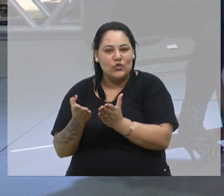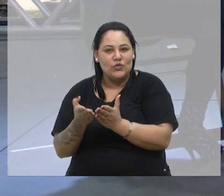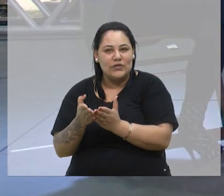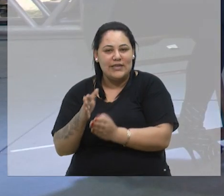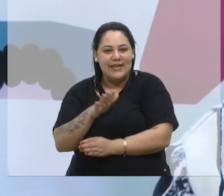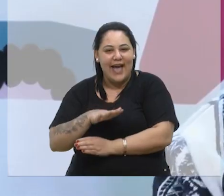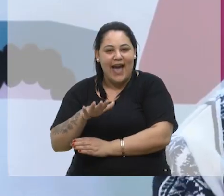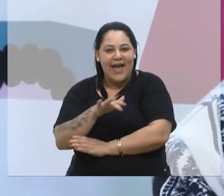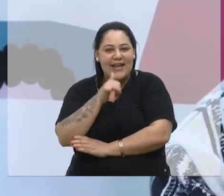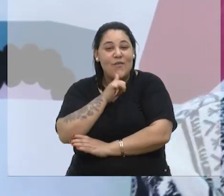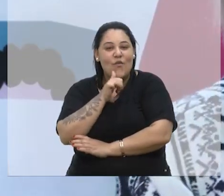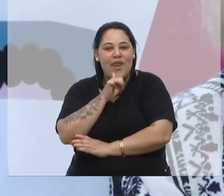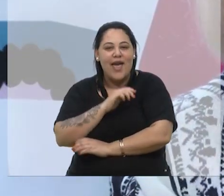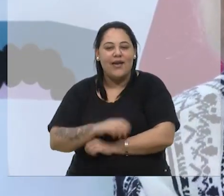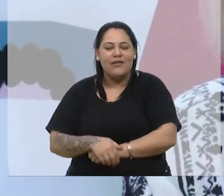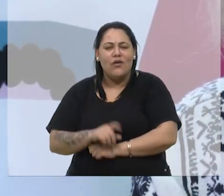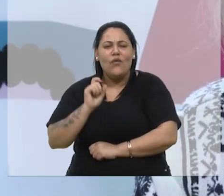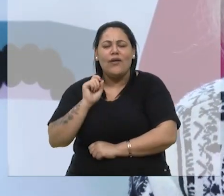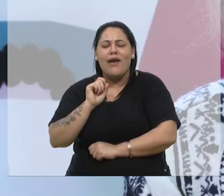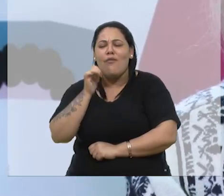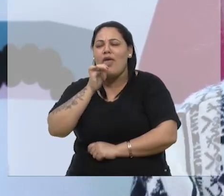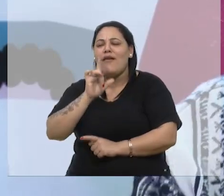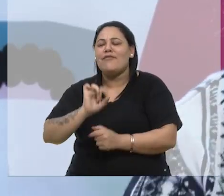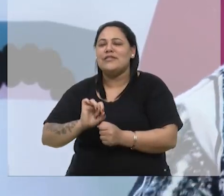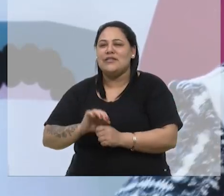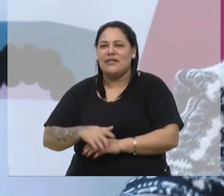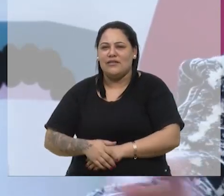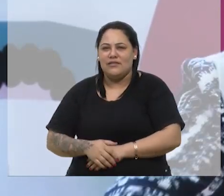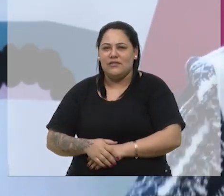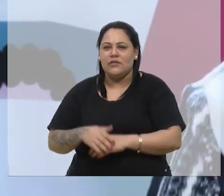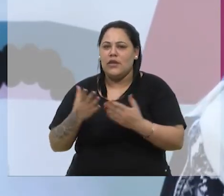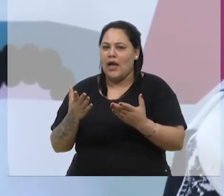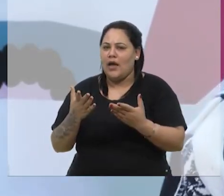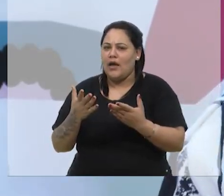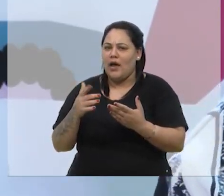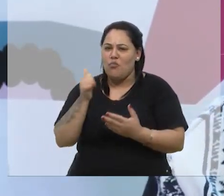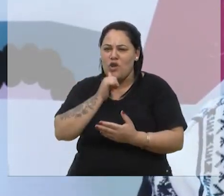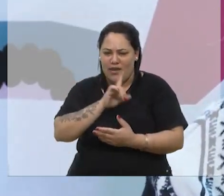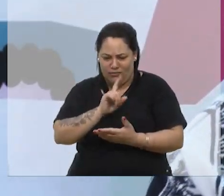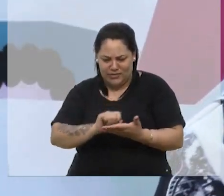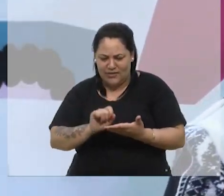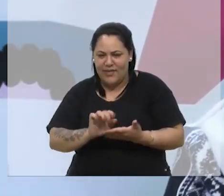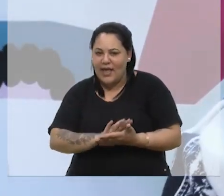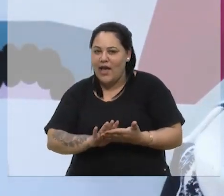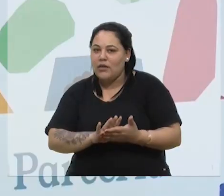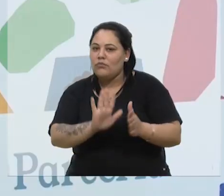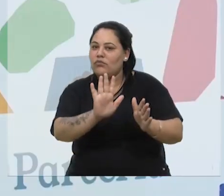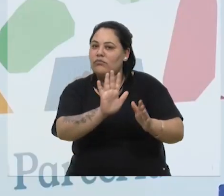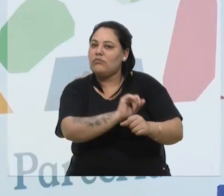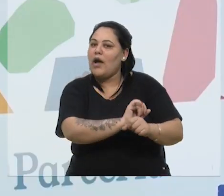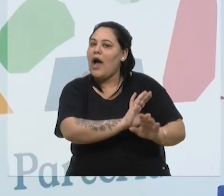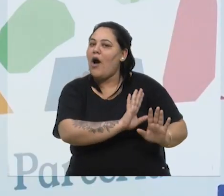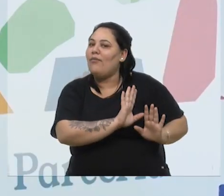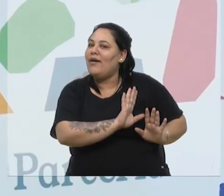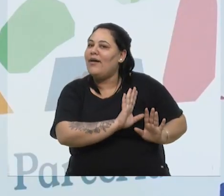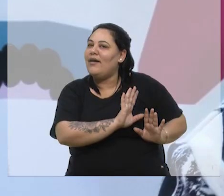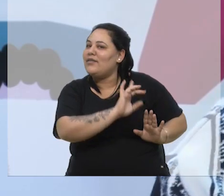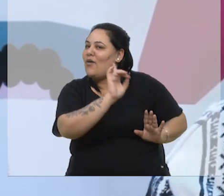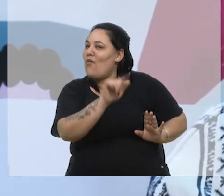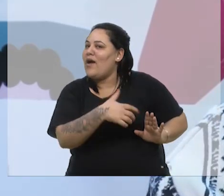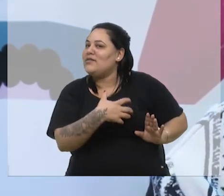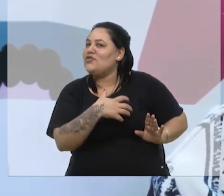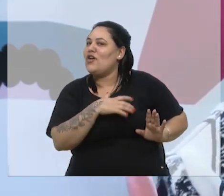um hábito. É a leitura diária, né? Porque o que é o hábito? É aquilo que está tão consolidado que eu não preciso parar para pensar, acho que eu